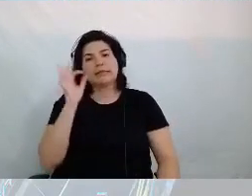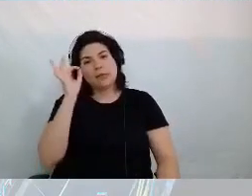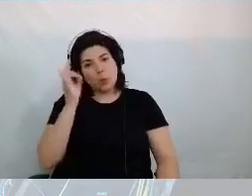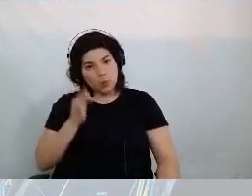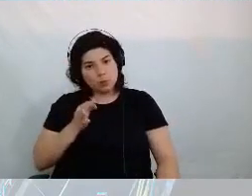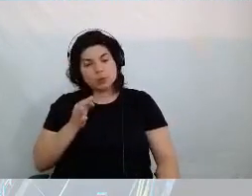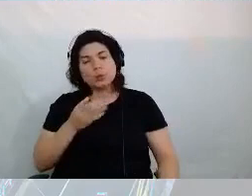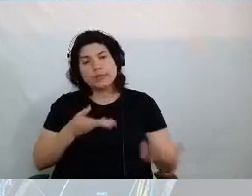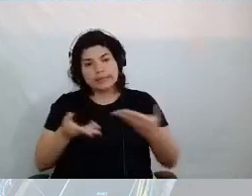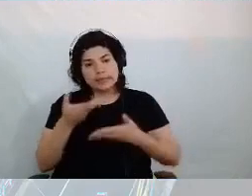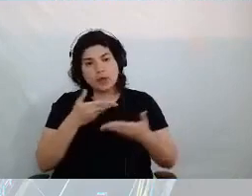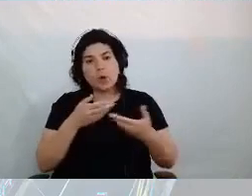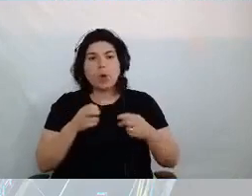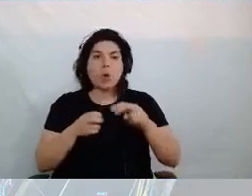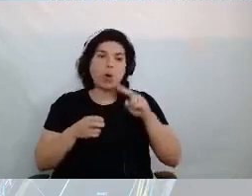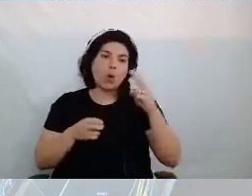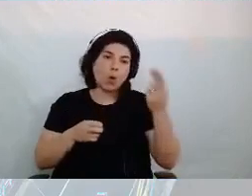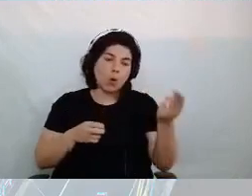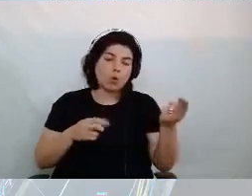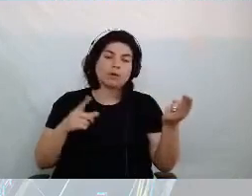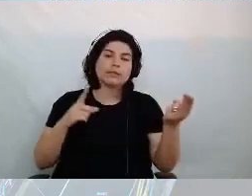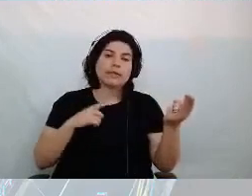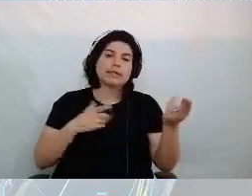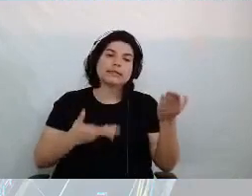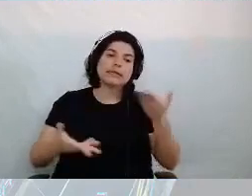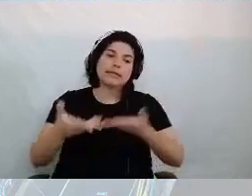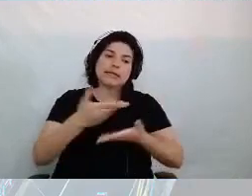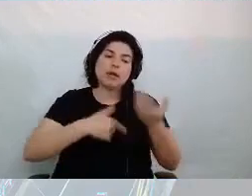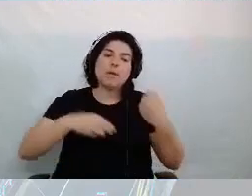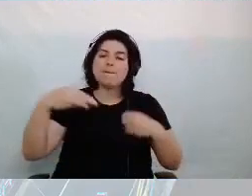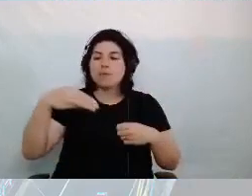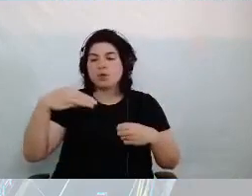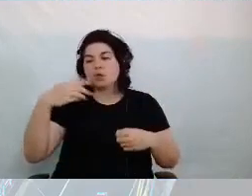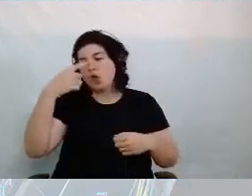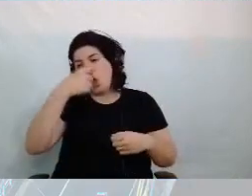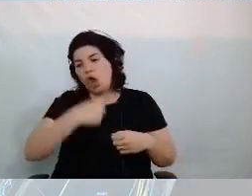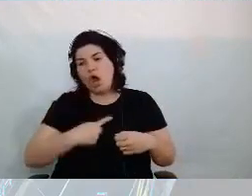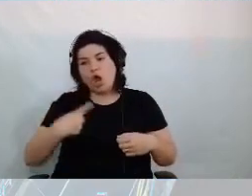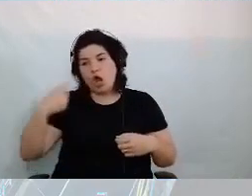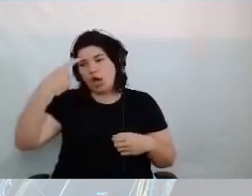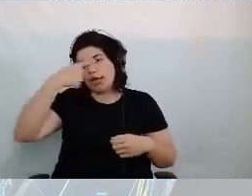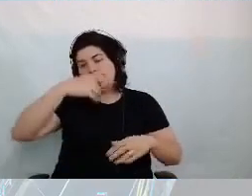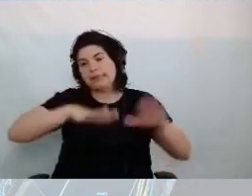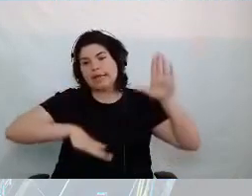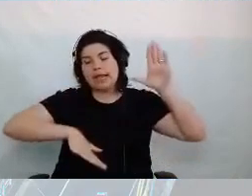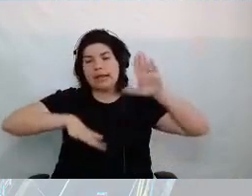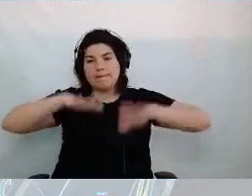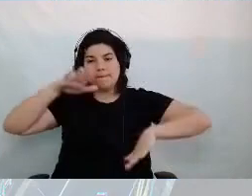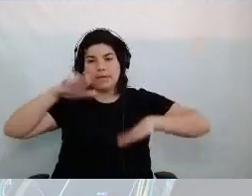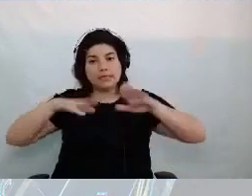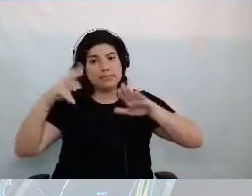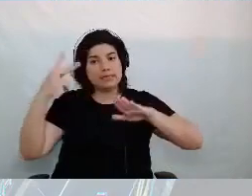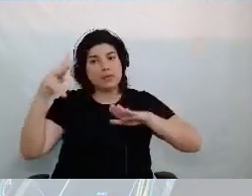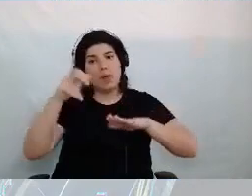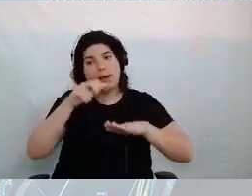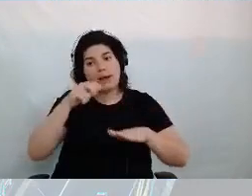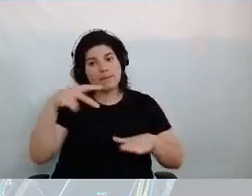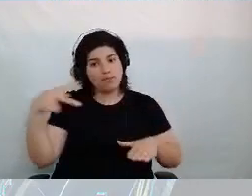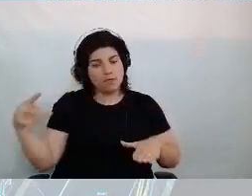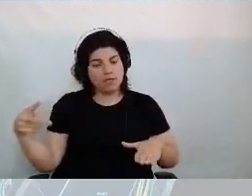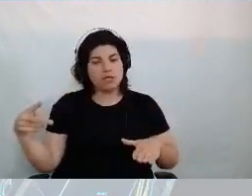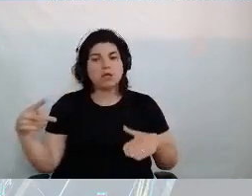posso ter também por transações por minuto, por horas, e aí vai depender de como é a sua aplicação.